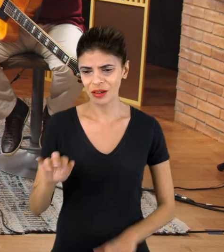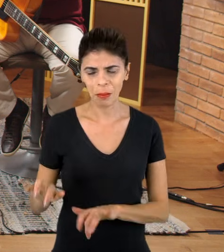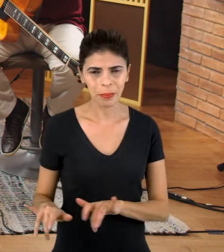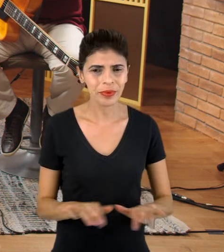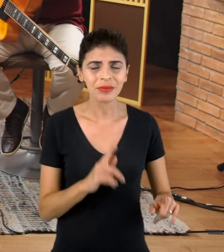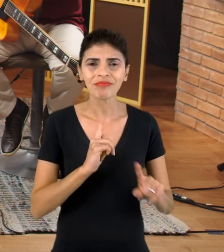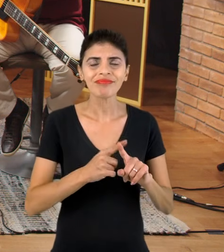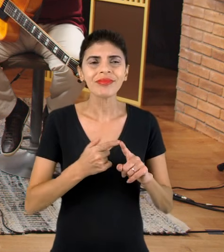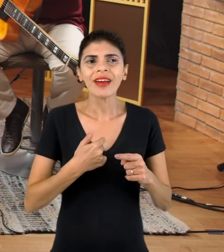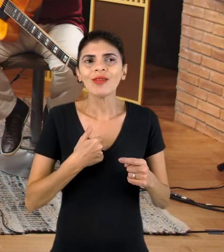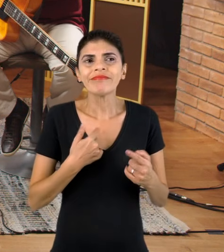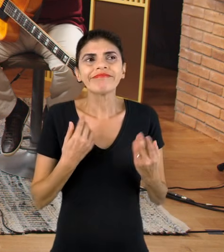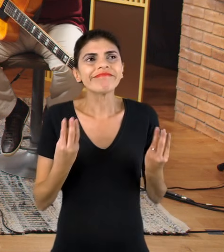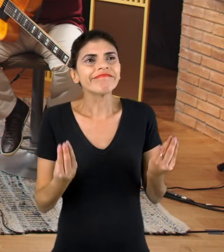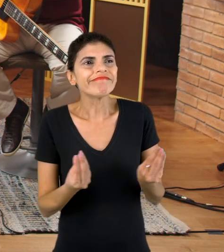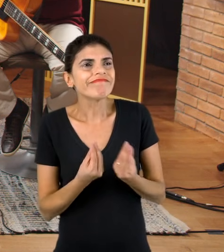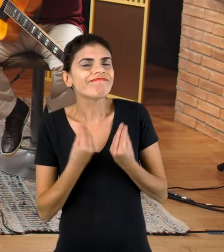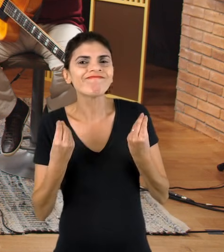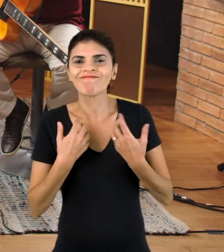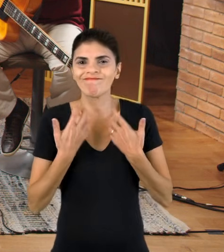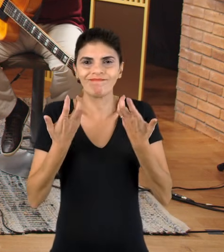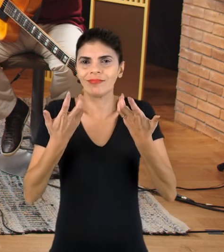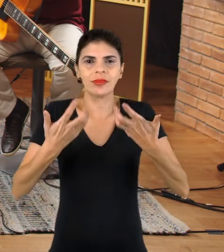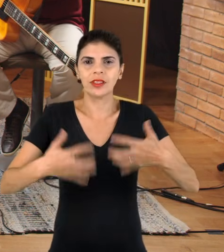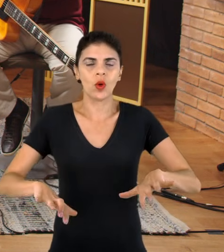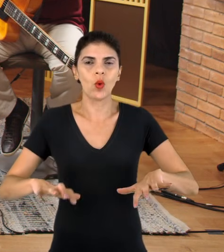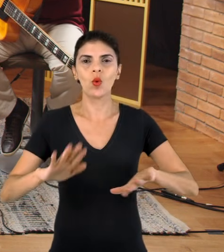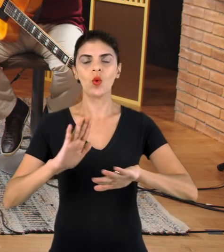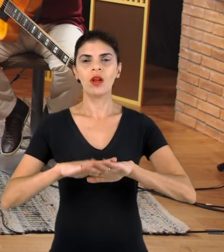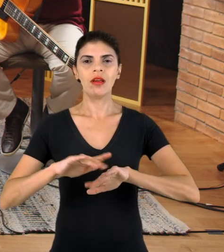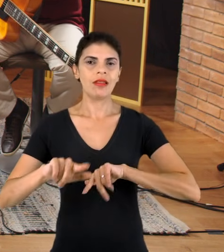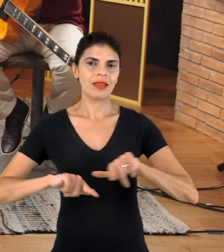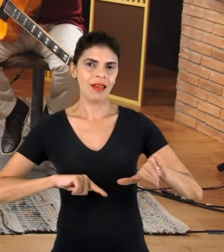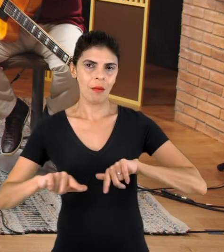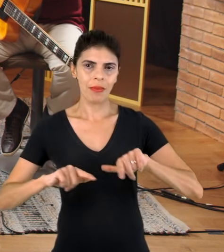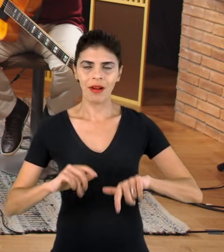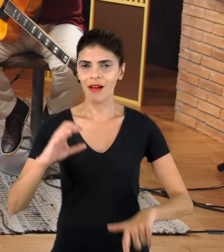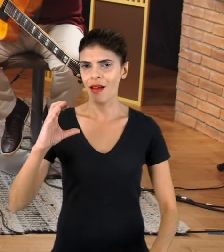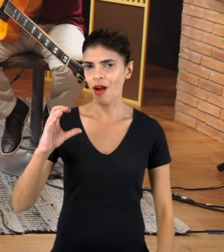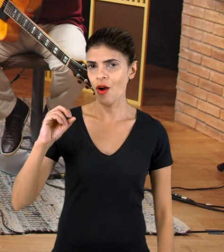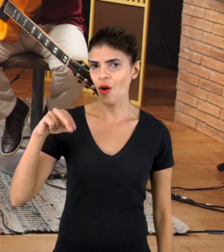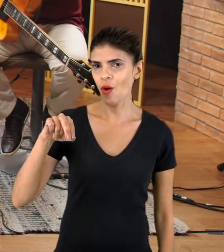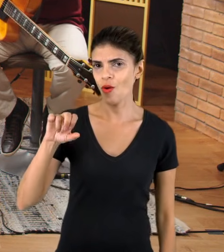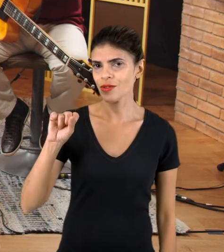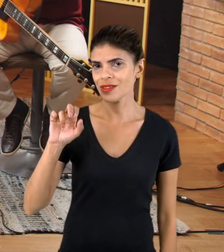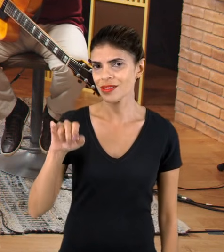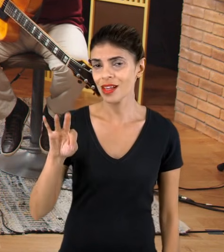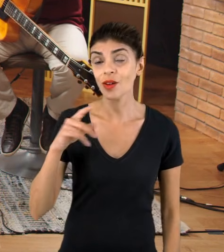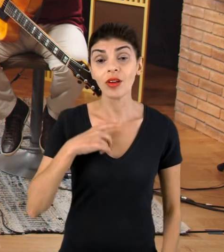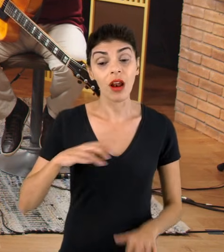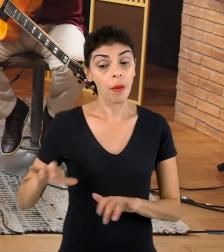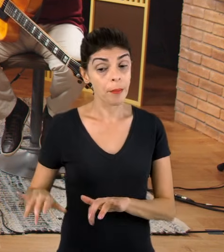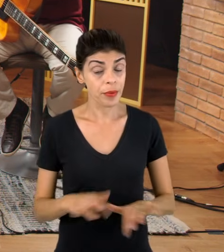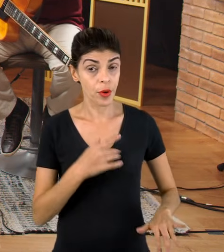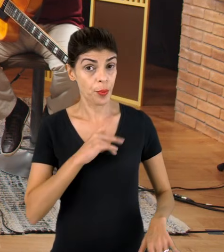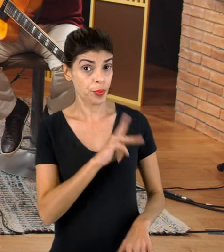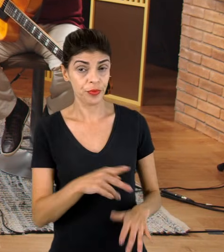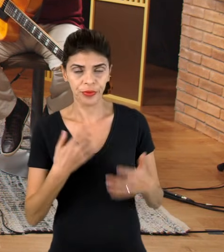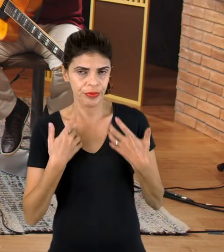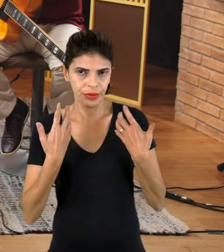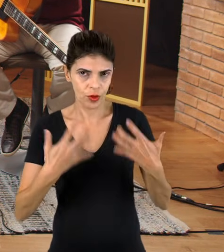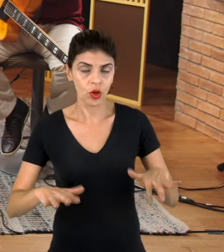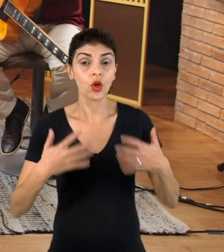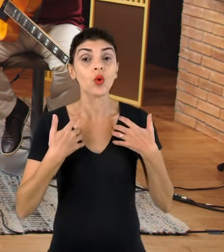Obviamente, porque é um segmento que eu não queria ser um concertista, enfim, um professor. Eu queria tocar